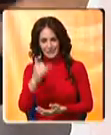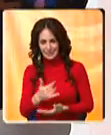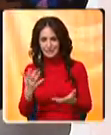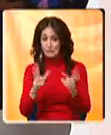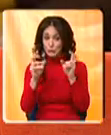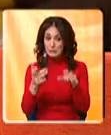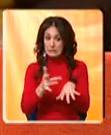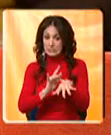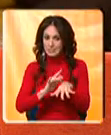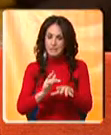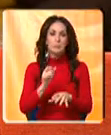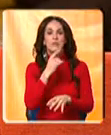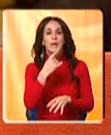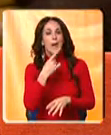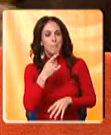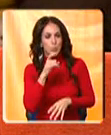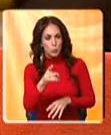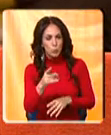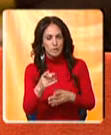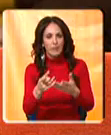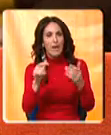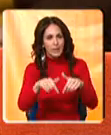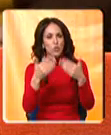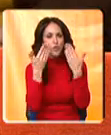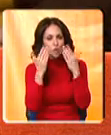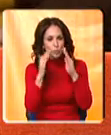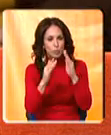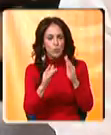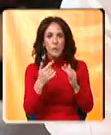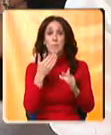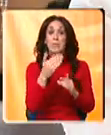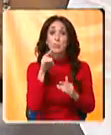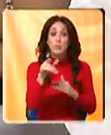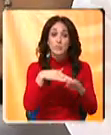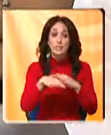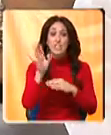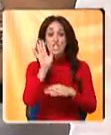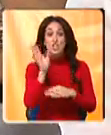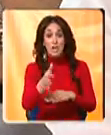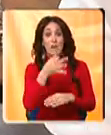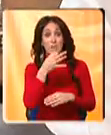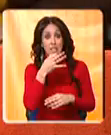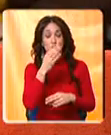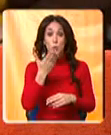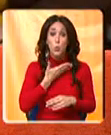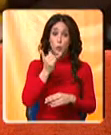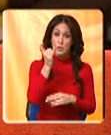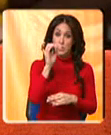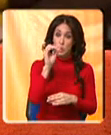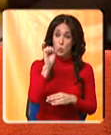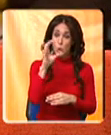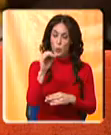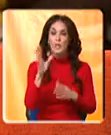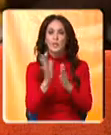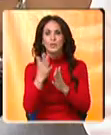mais delicados, deixe-me dizer-lhe que a pergunta que mais faziam aqui no Facebook para eu lhe fazer era se já tinha falado com o Diogo, e o que